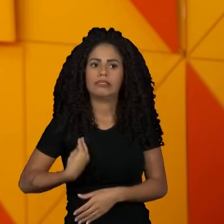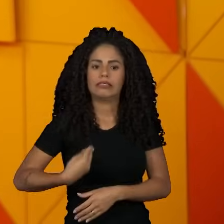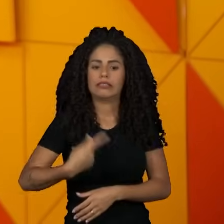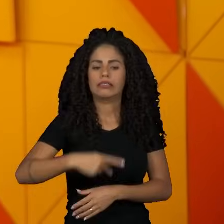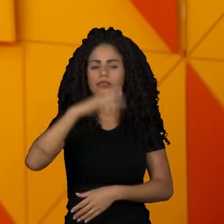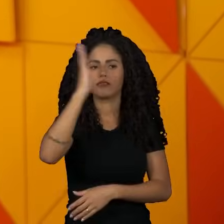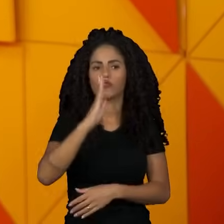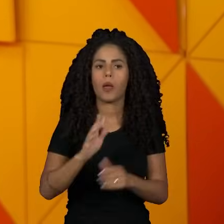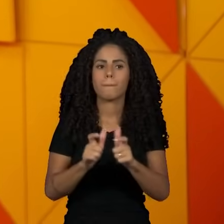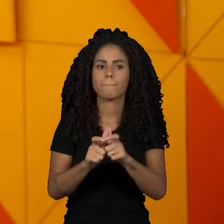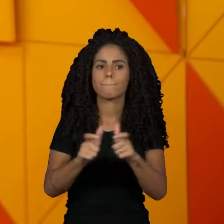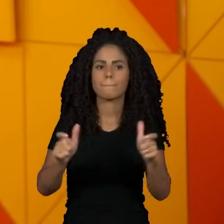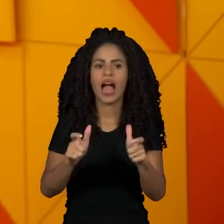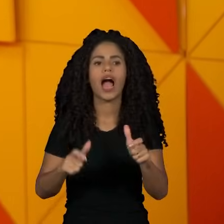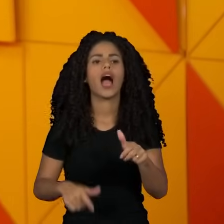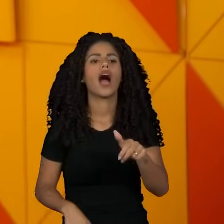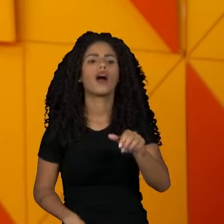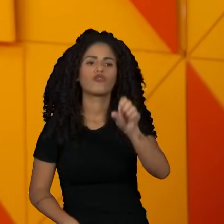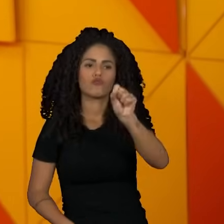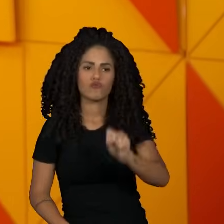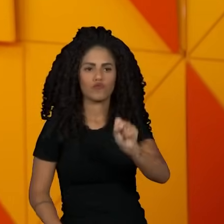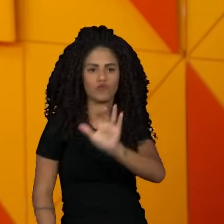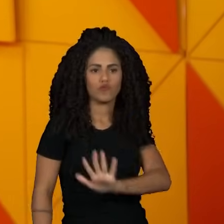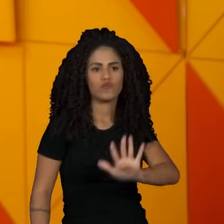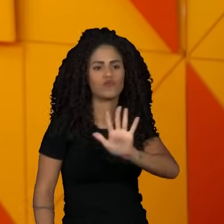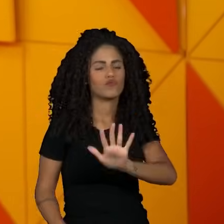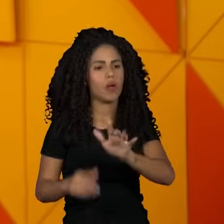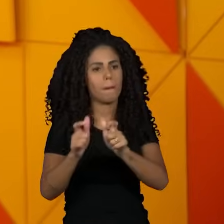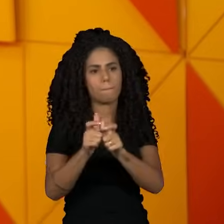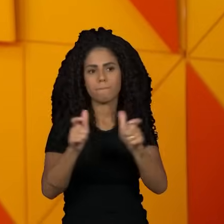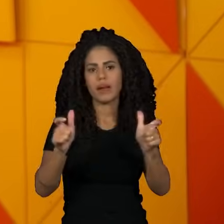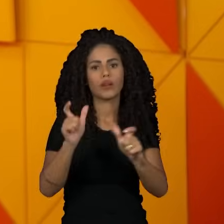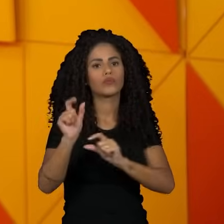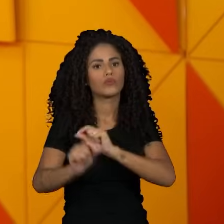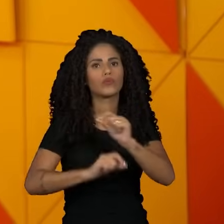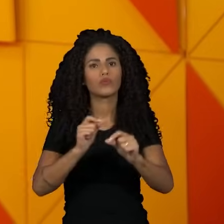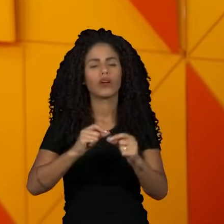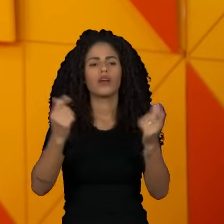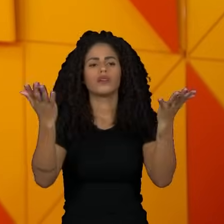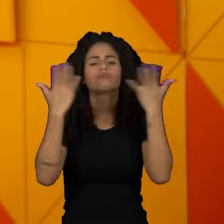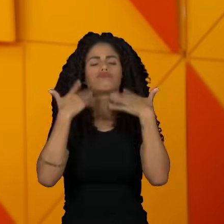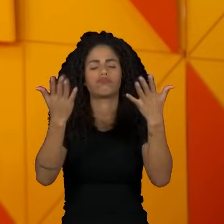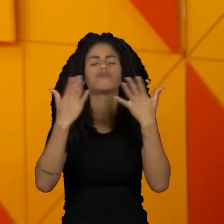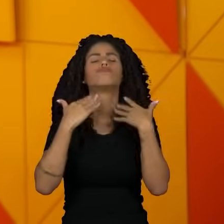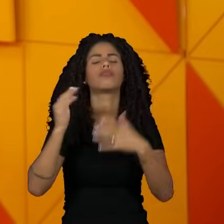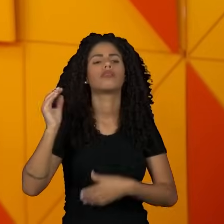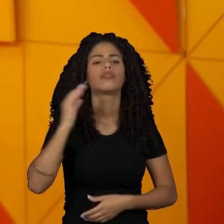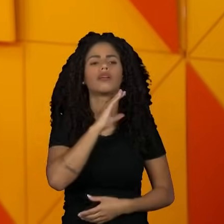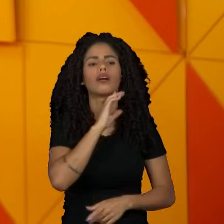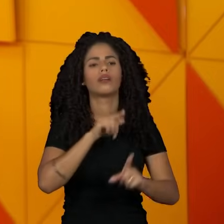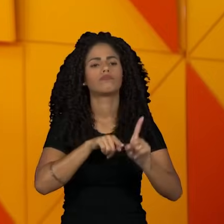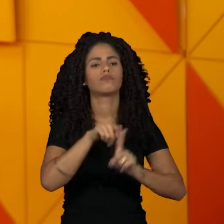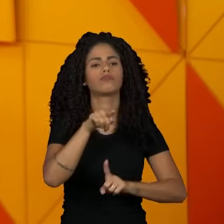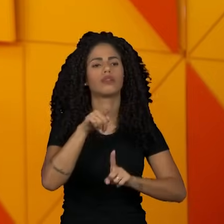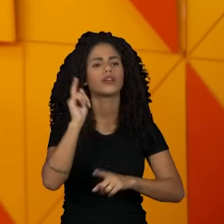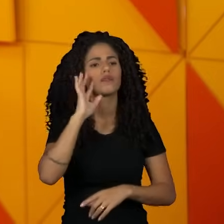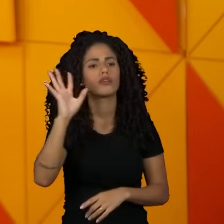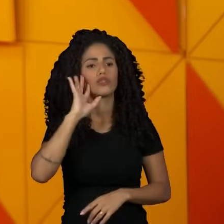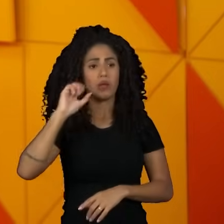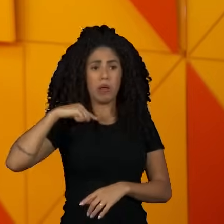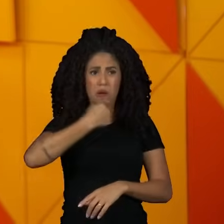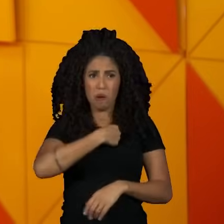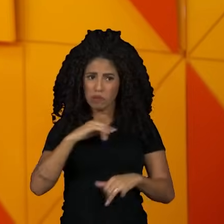Brasil, principalmente aqui na região sudeste, uma onda muito forte de calor. E eu imagino que se nós, seres humanos, somos